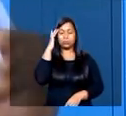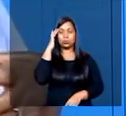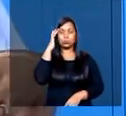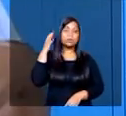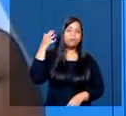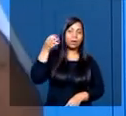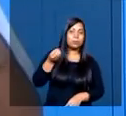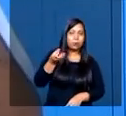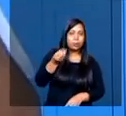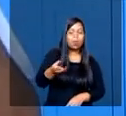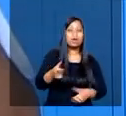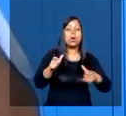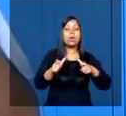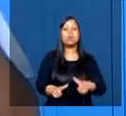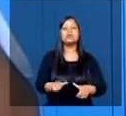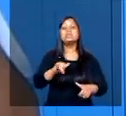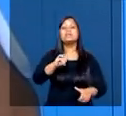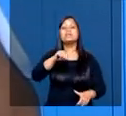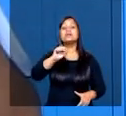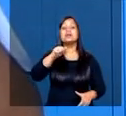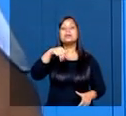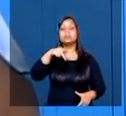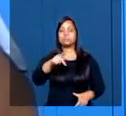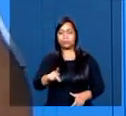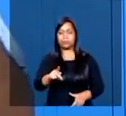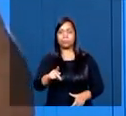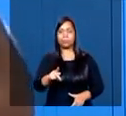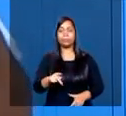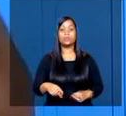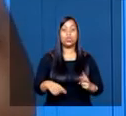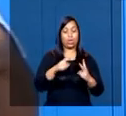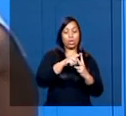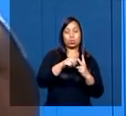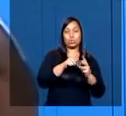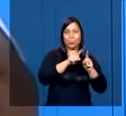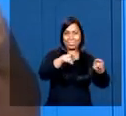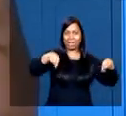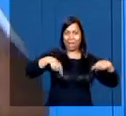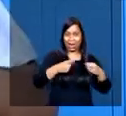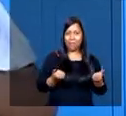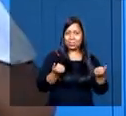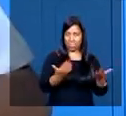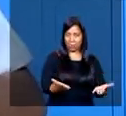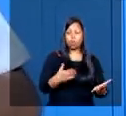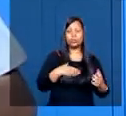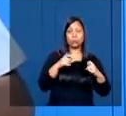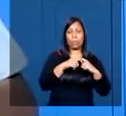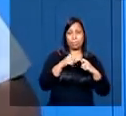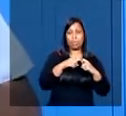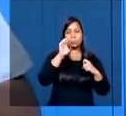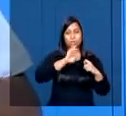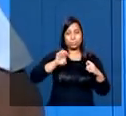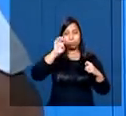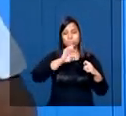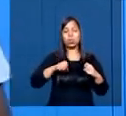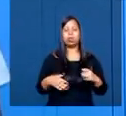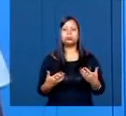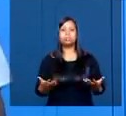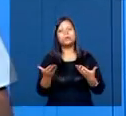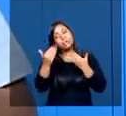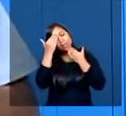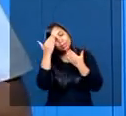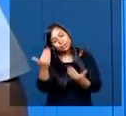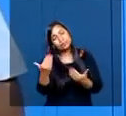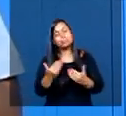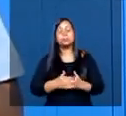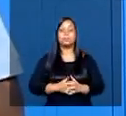no IANSP. Esse projeto começou inicialmente cedida por duas salas do IANSP. Eu sou médica do estado e do IANSP. Eu queria agradecer